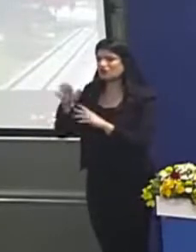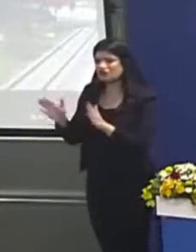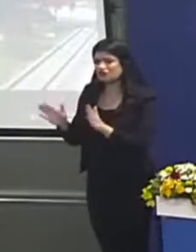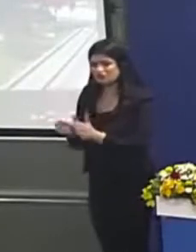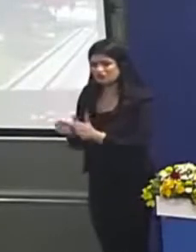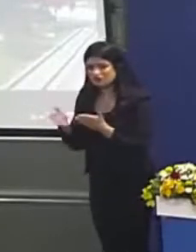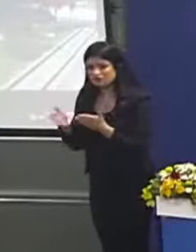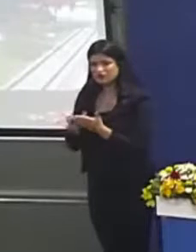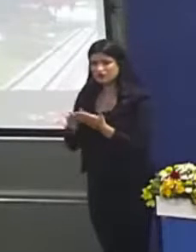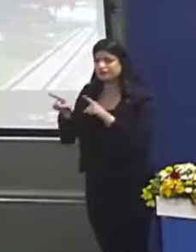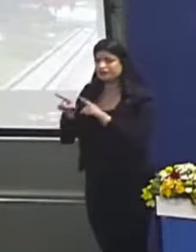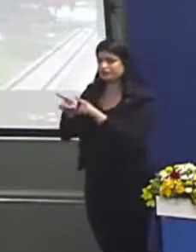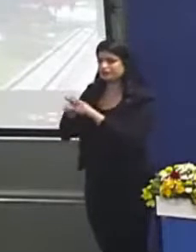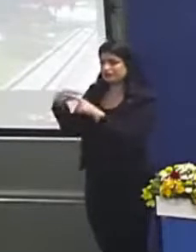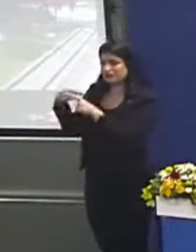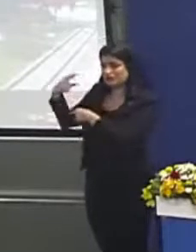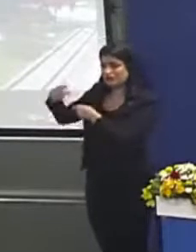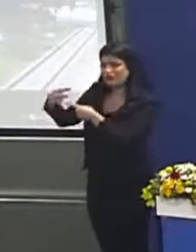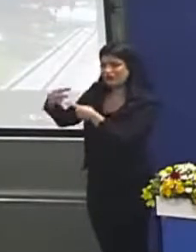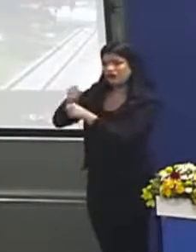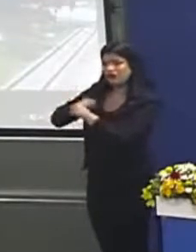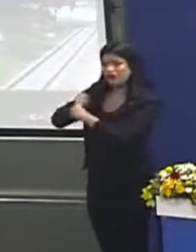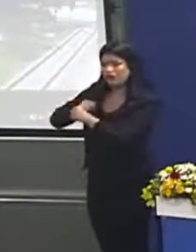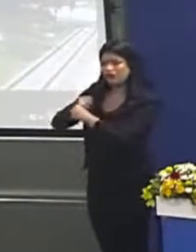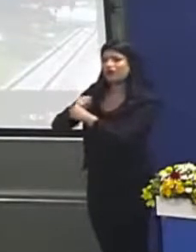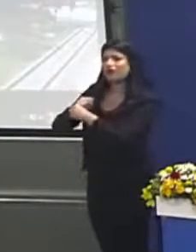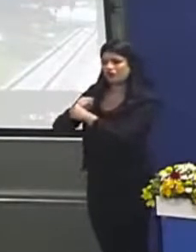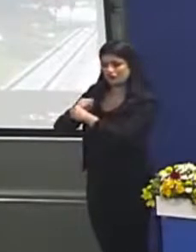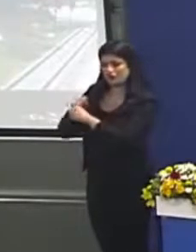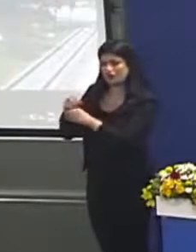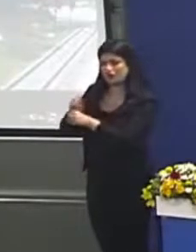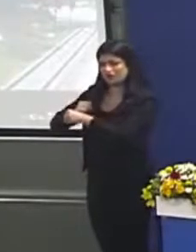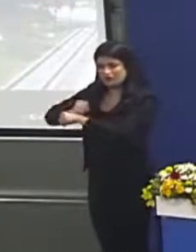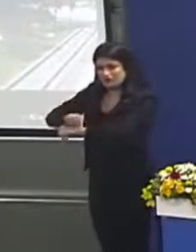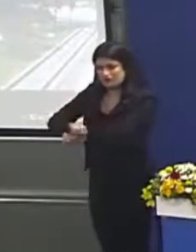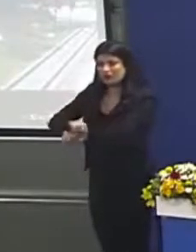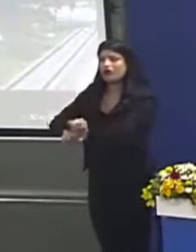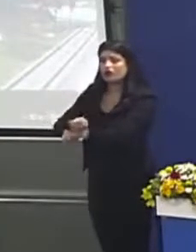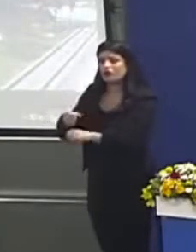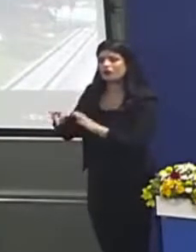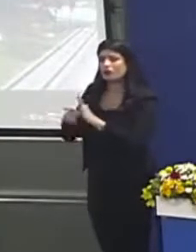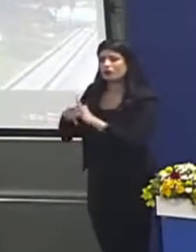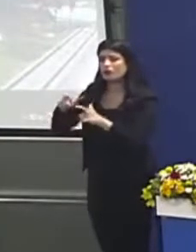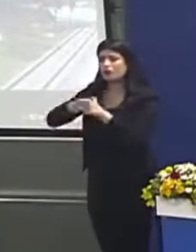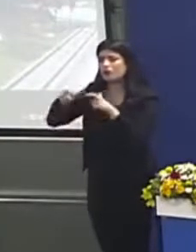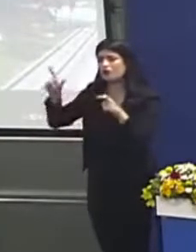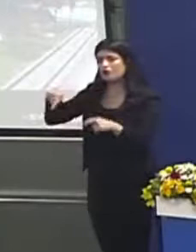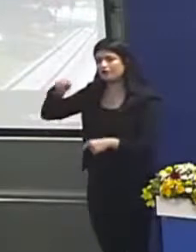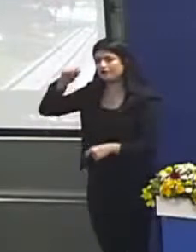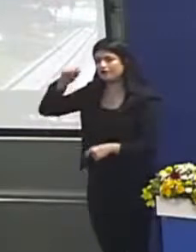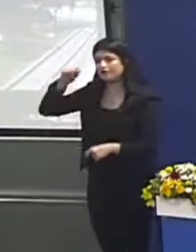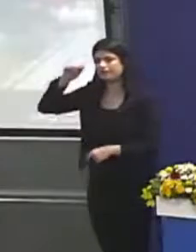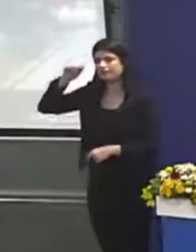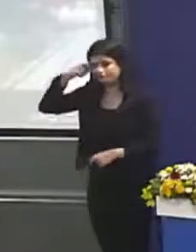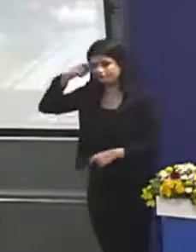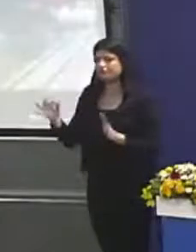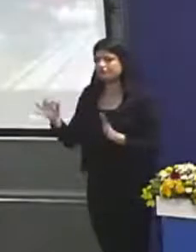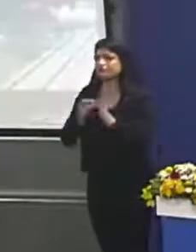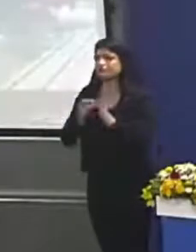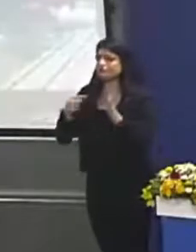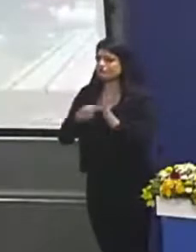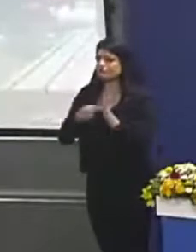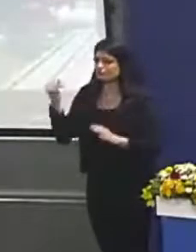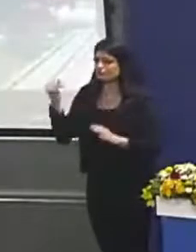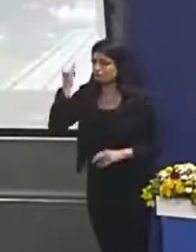com herança pelos séculos de escravidão, essa é uma população majoritariamente negra. Destaco ainda que